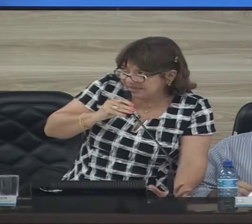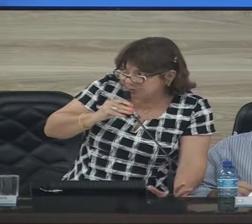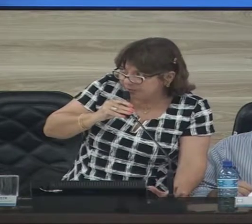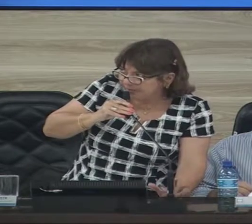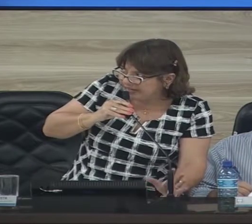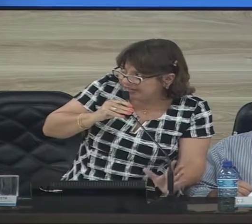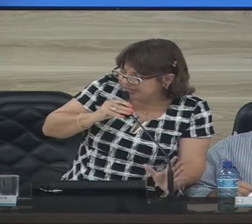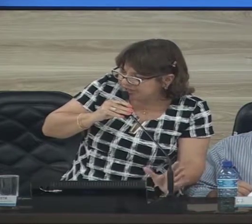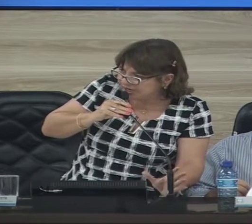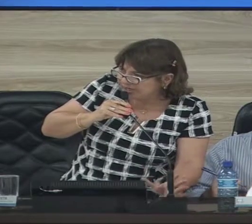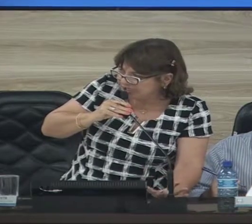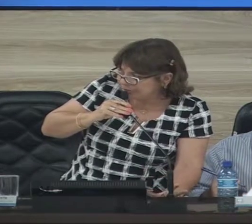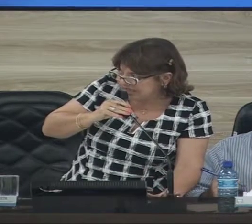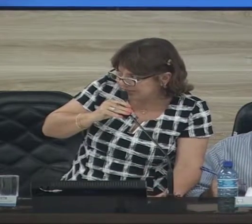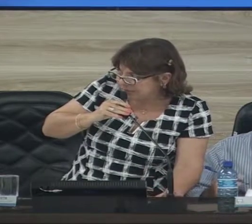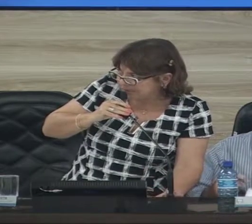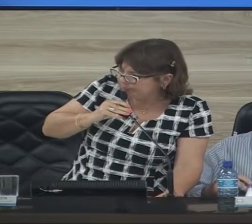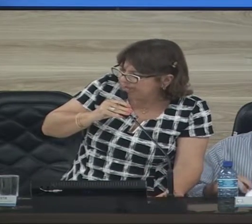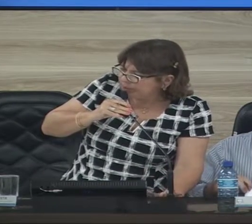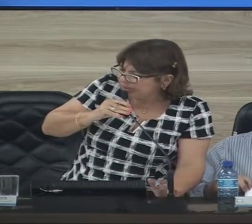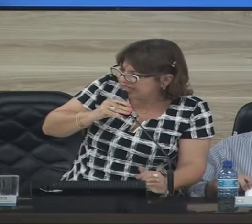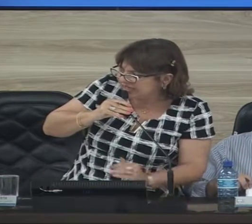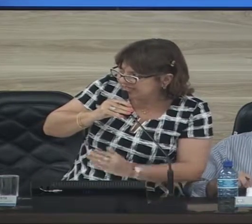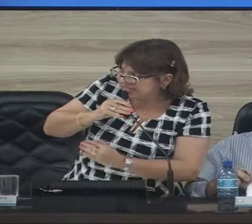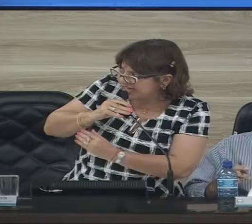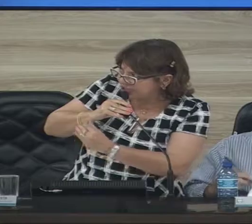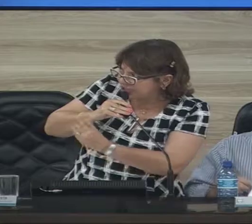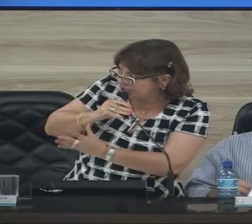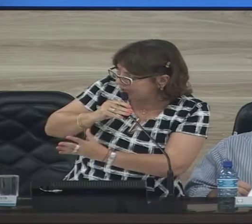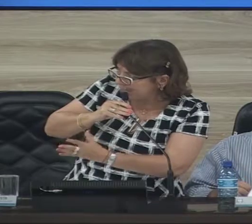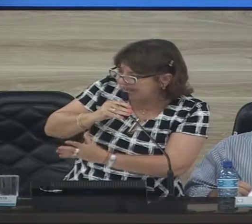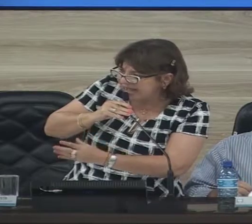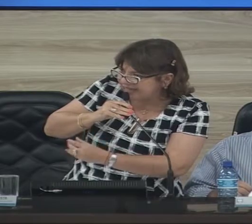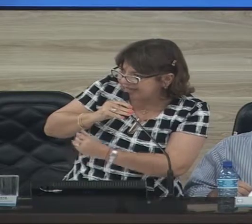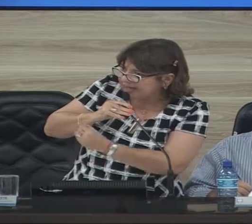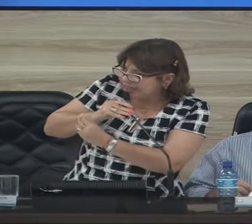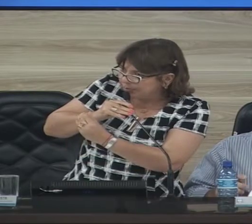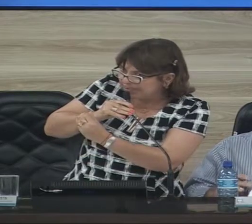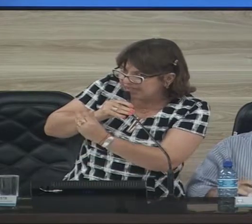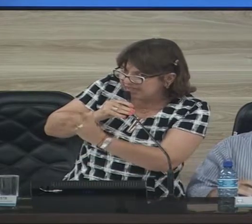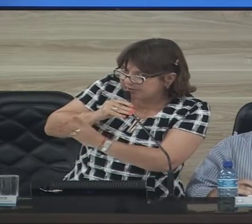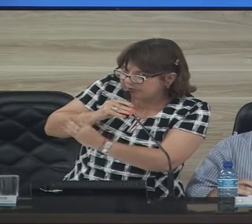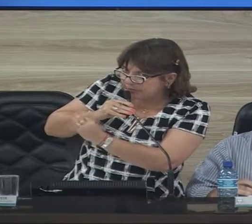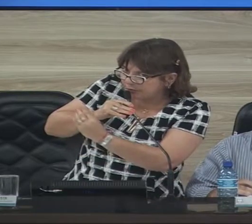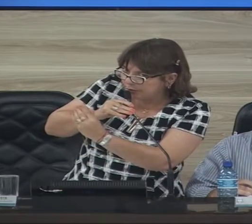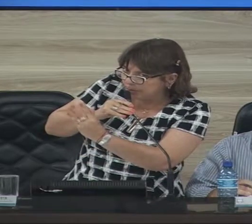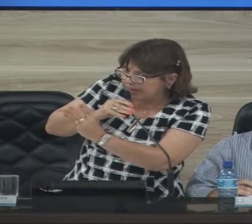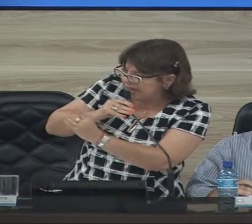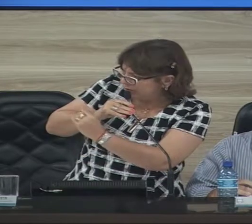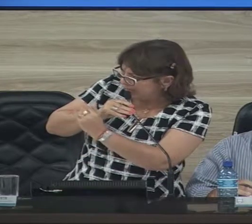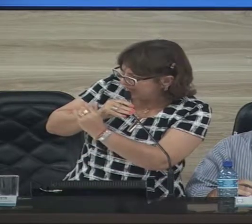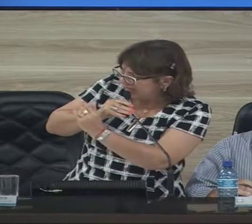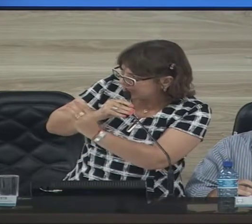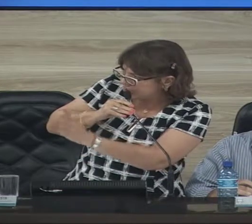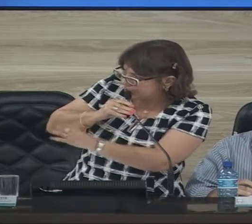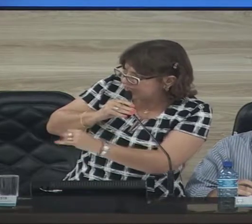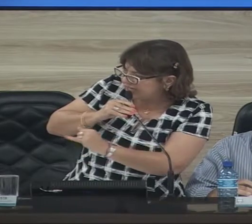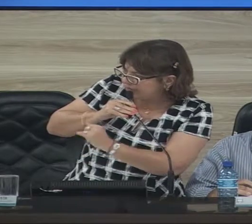né? Mas como eu falei, existe a questão de respeito. Poderia, se chama de arte, poderia ser feito num